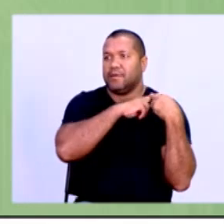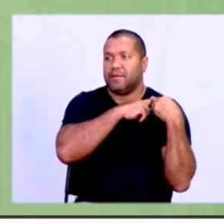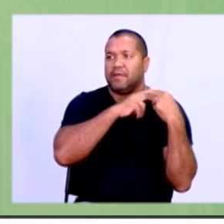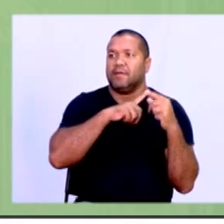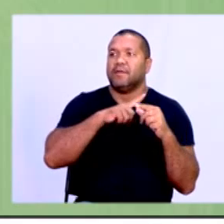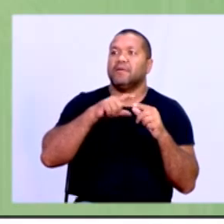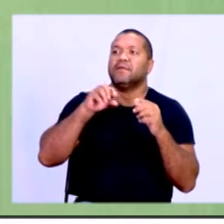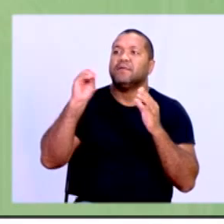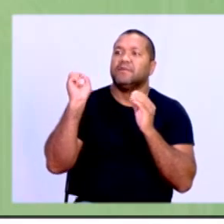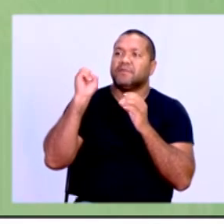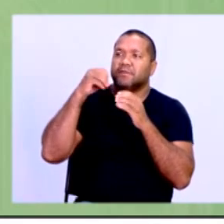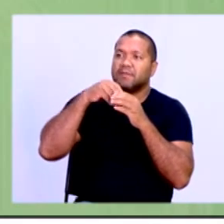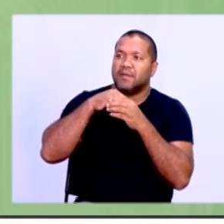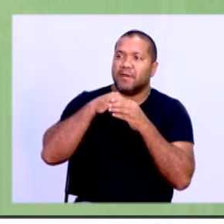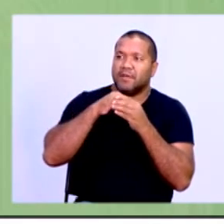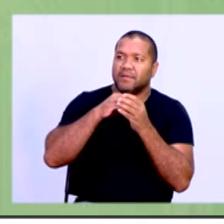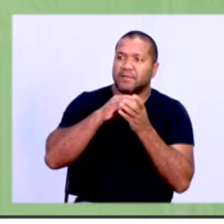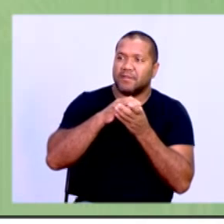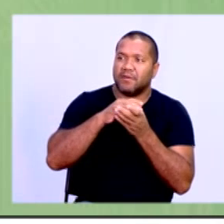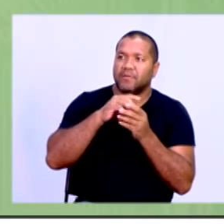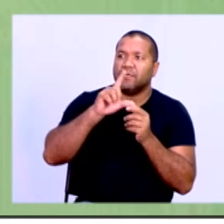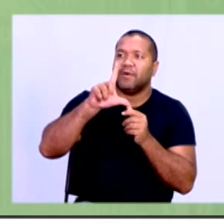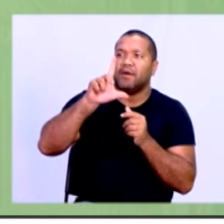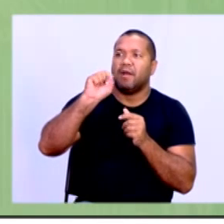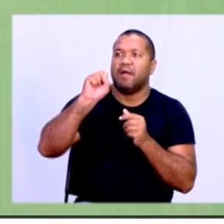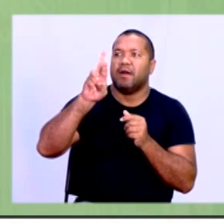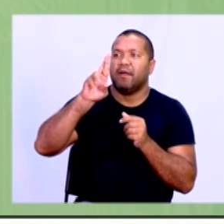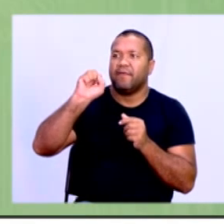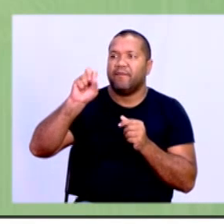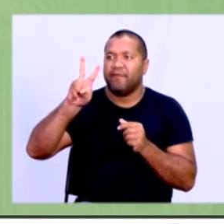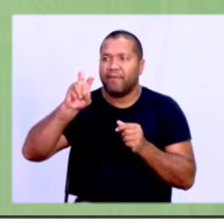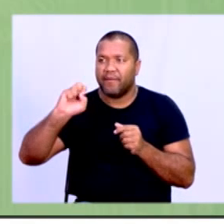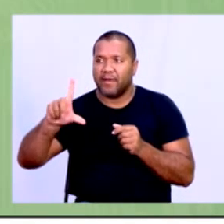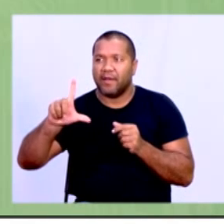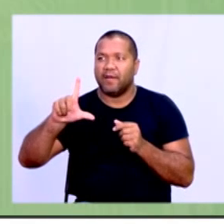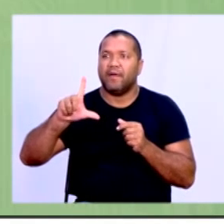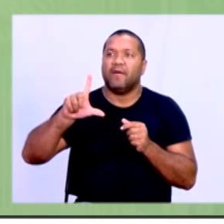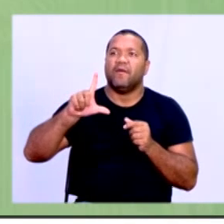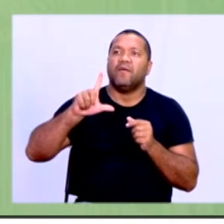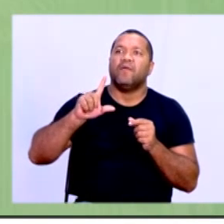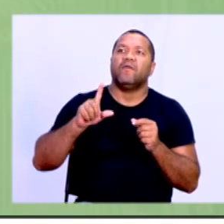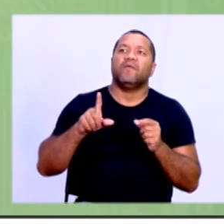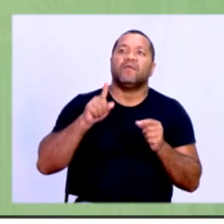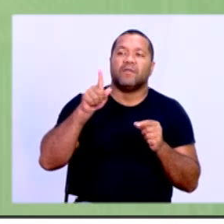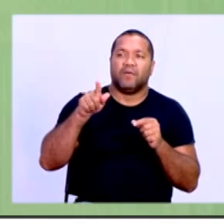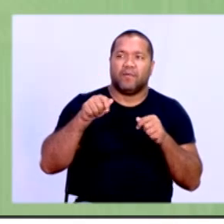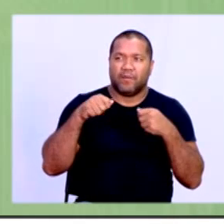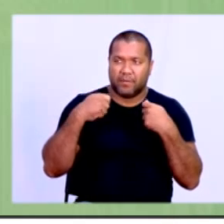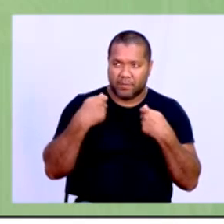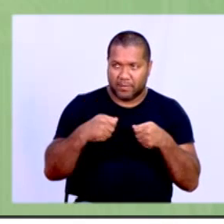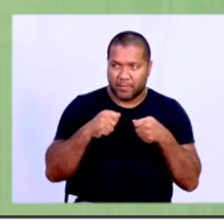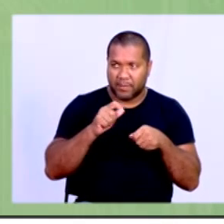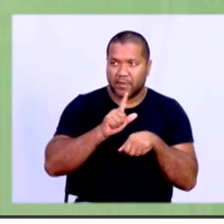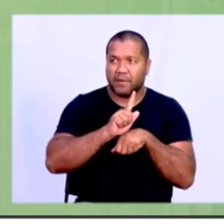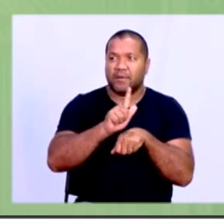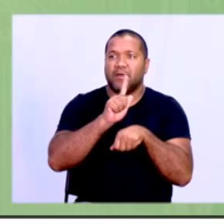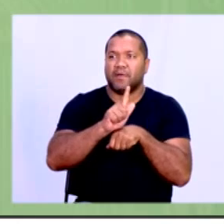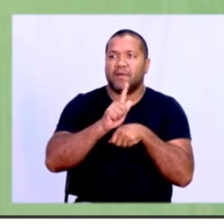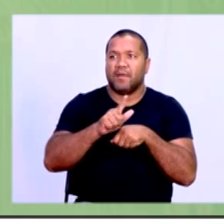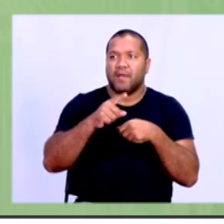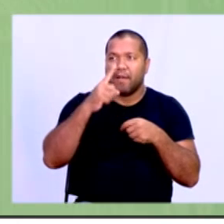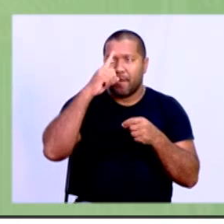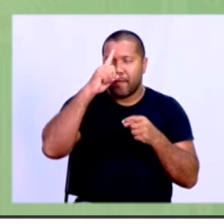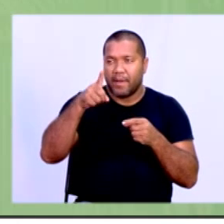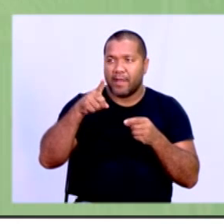um gerenciador de dependências, ele serve para automatizar a instalação de pacotes e que resolvem